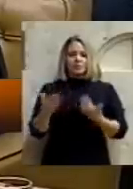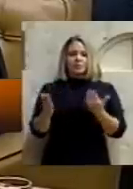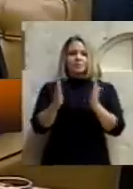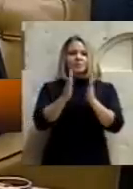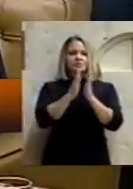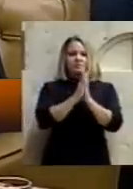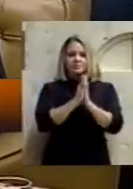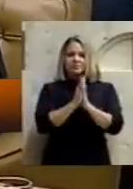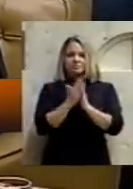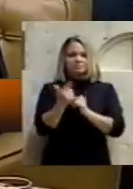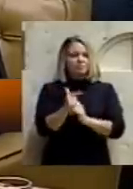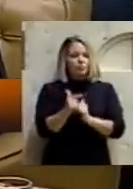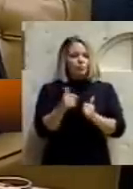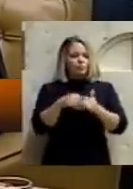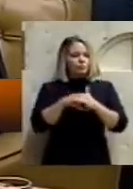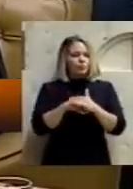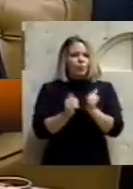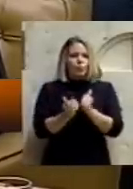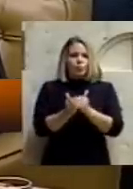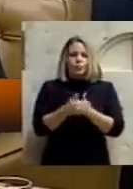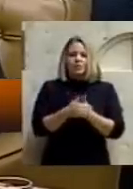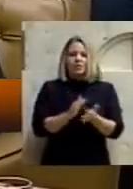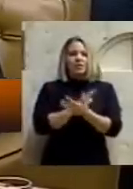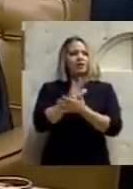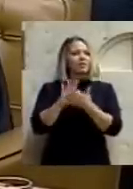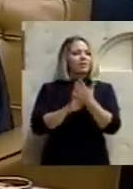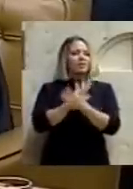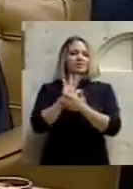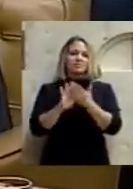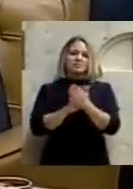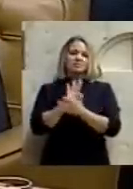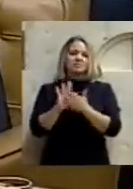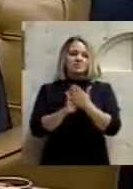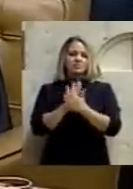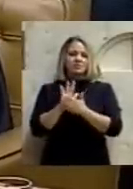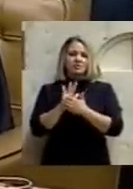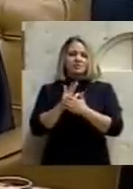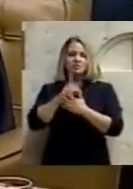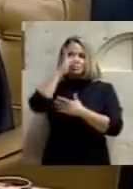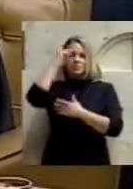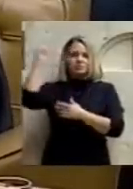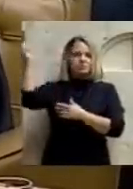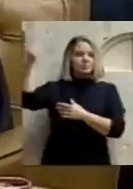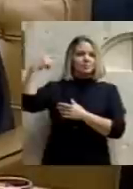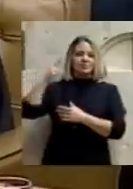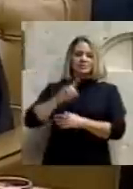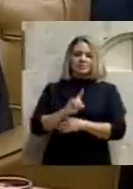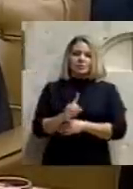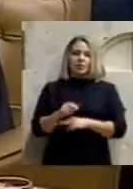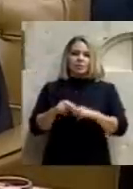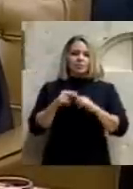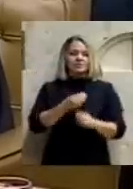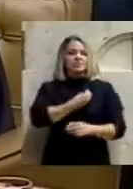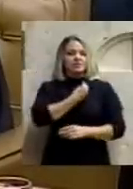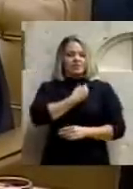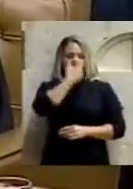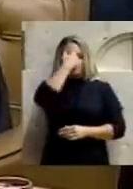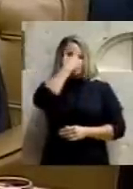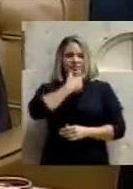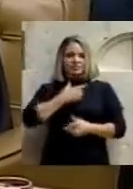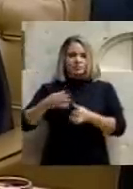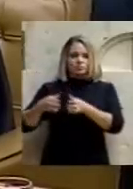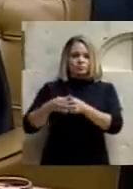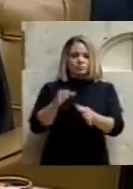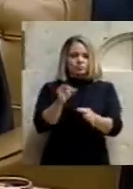frente, sem se esconder atrás do cômodo biombo da ordem superior. Por isso, o caráter do